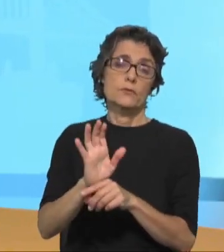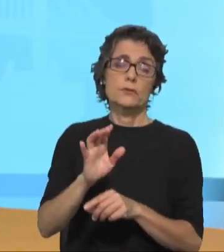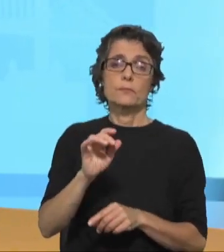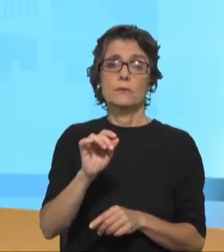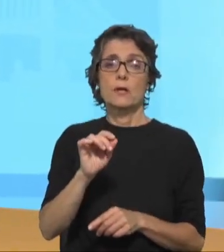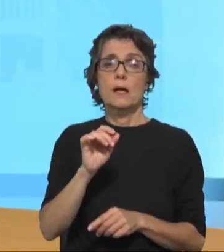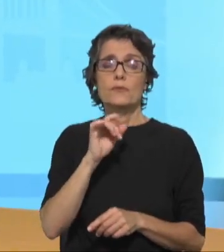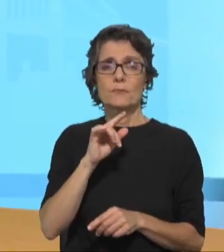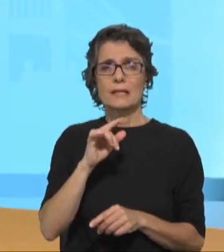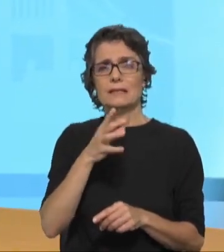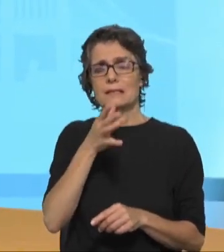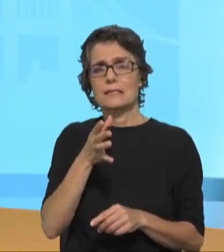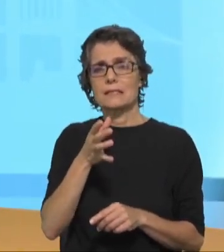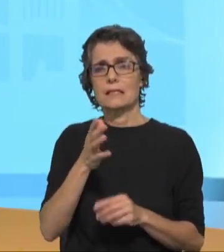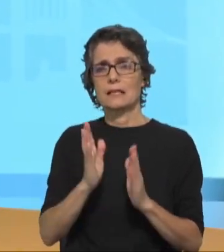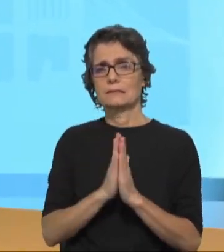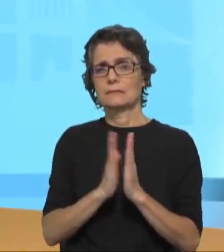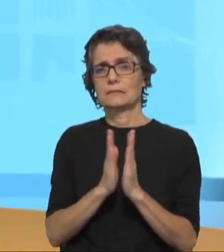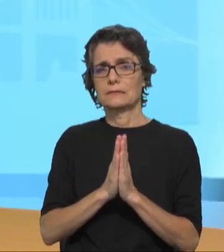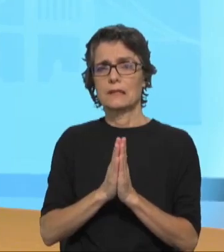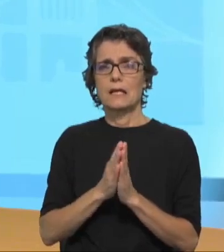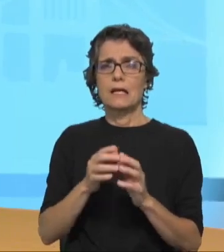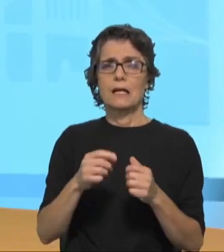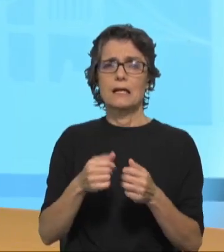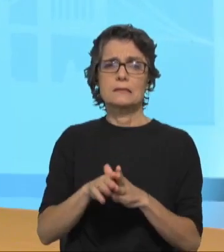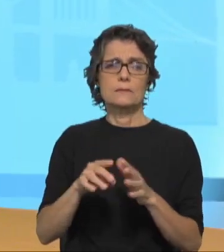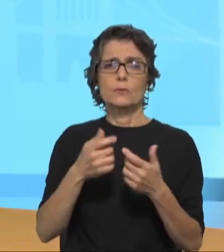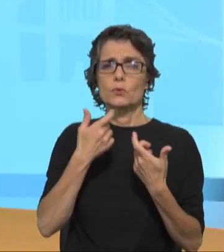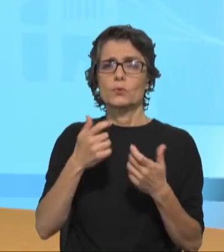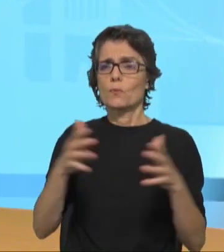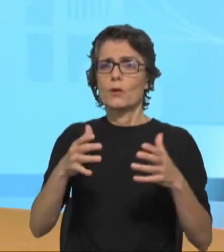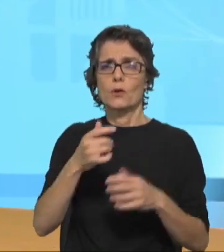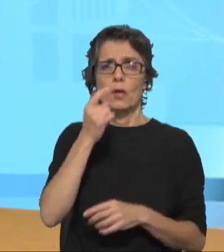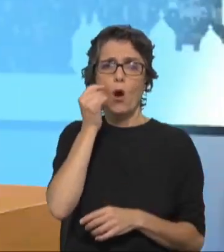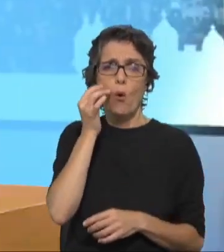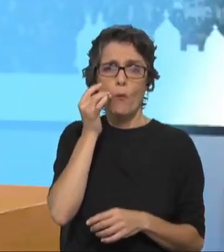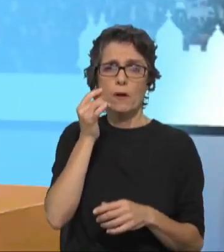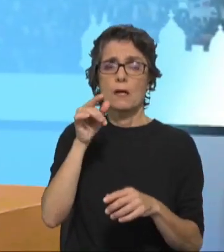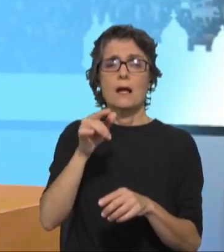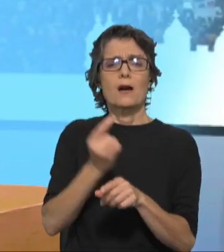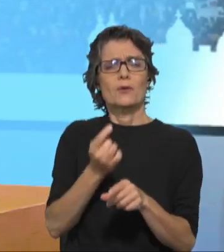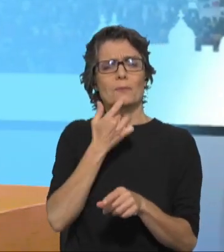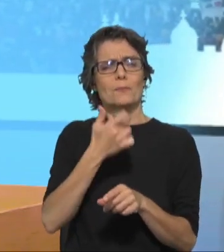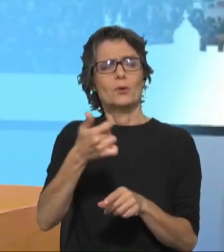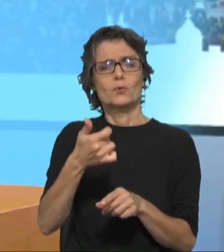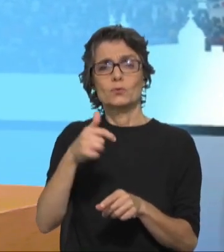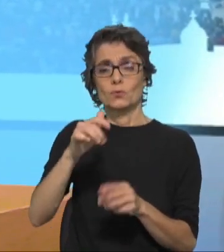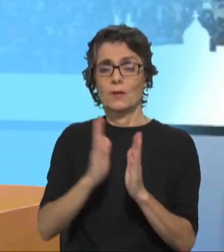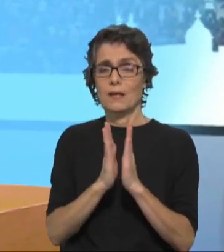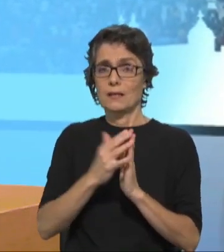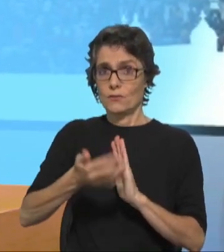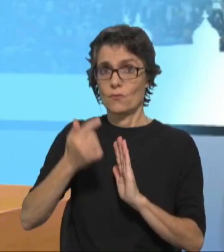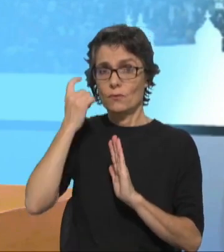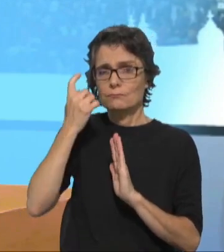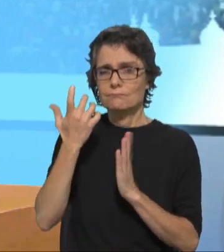desmasculinizar a Igreja, uma pergunta que está neste momento na reflexão que a Igreja desenvolve nesta altura.